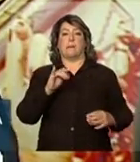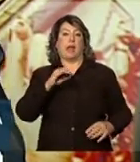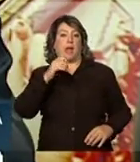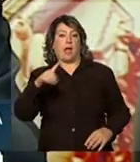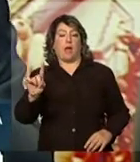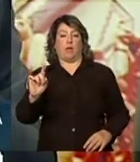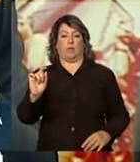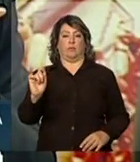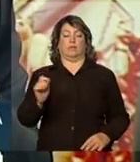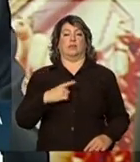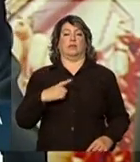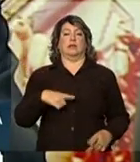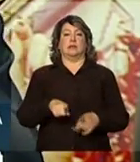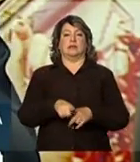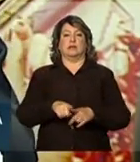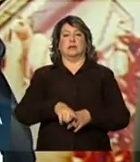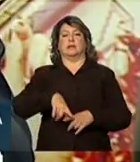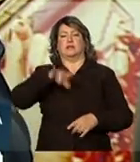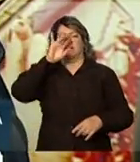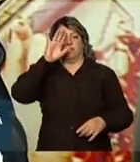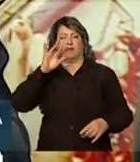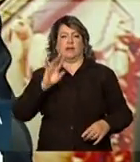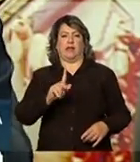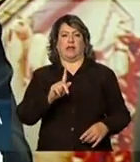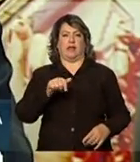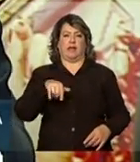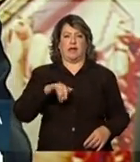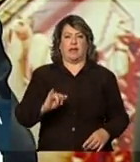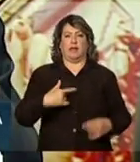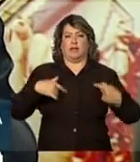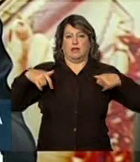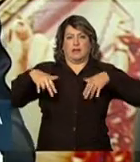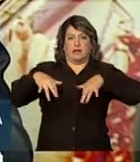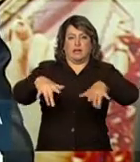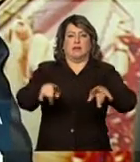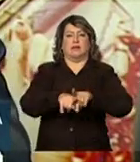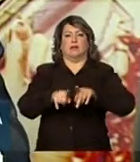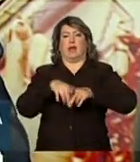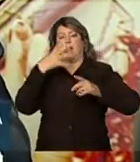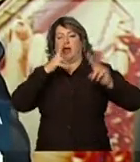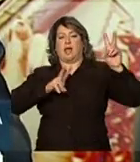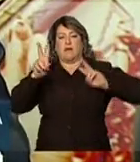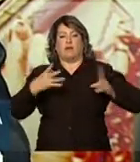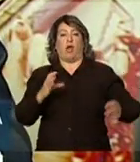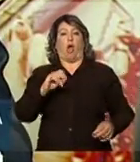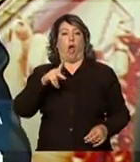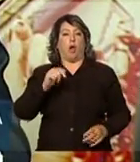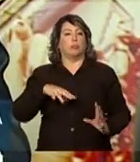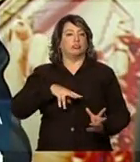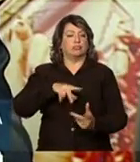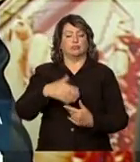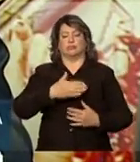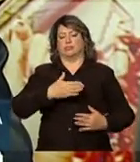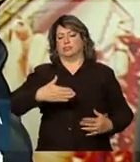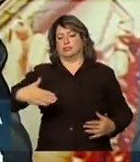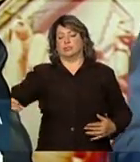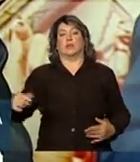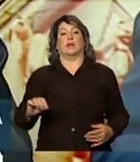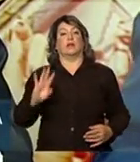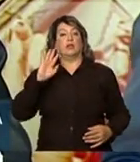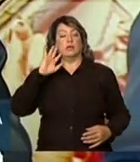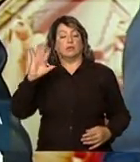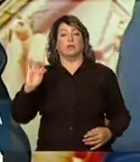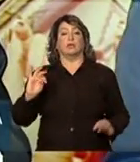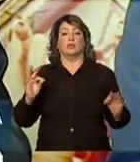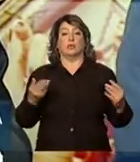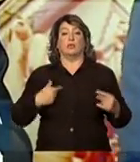boiadeiro, parada gay, carnaval, comemoração privada, Copa do Mundo, quer dizer, o mote é exatamente para que a